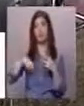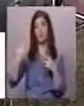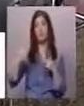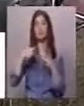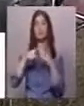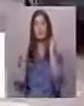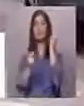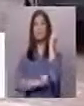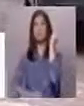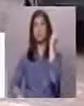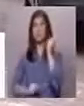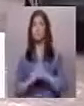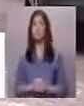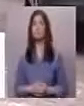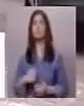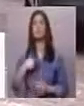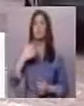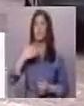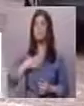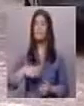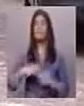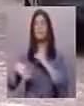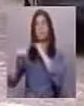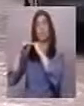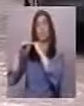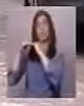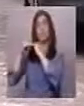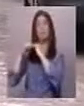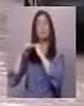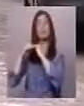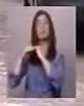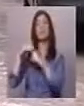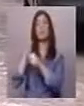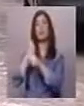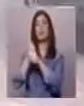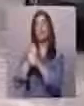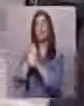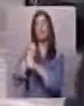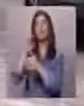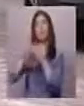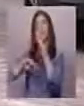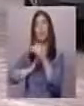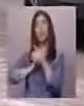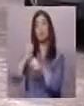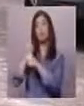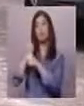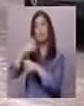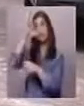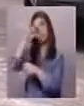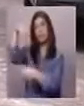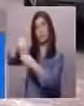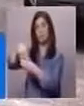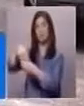queremos ter um direito à igualdade com os nossos colegas de trabalho, da função pública. Mais uma vez sinto-me